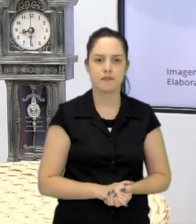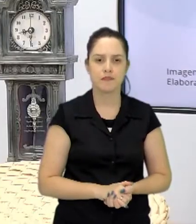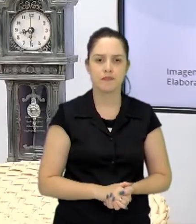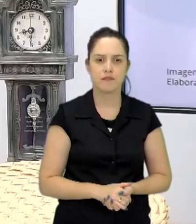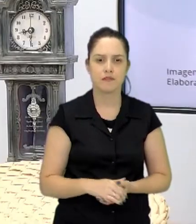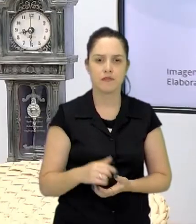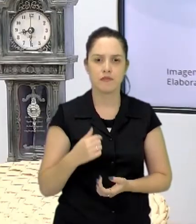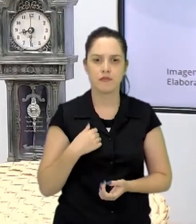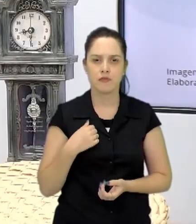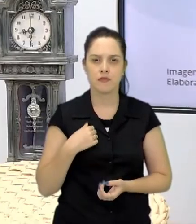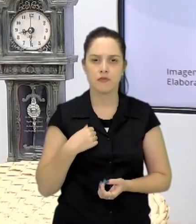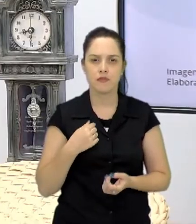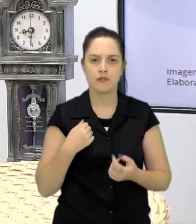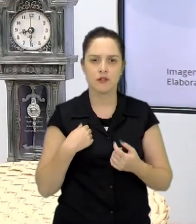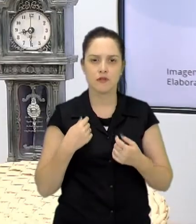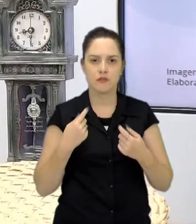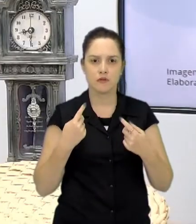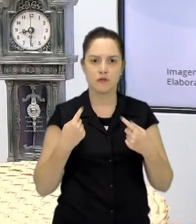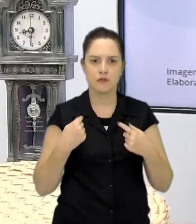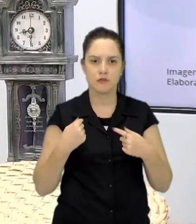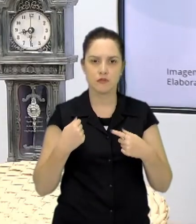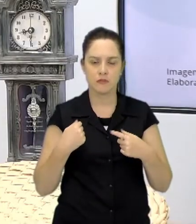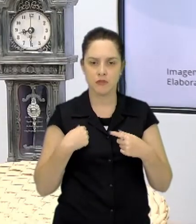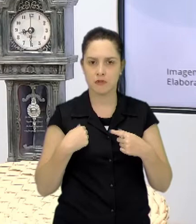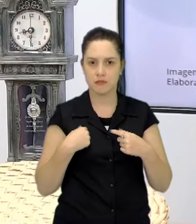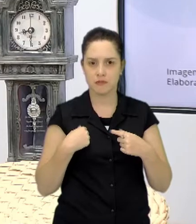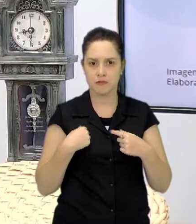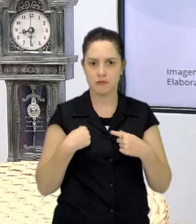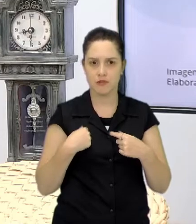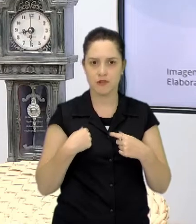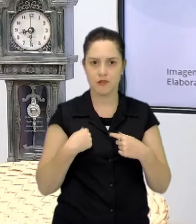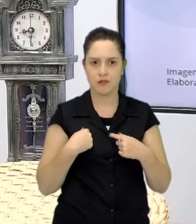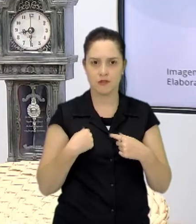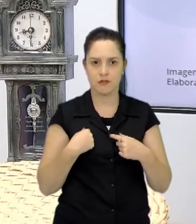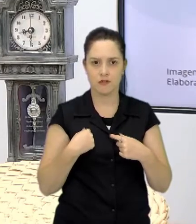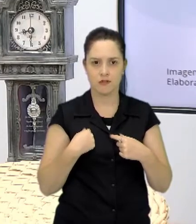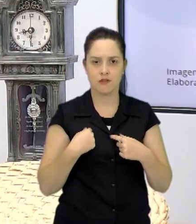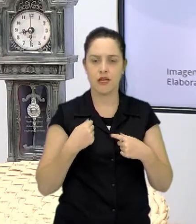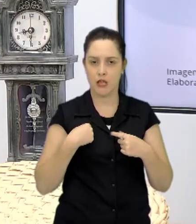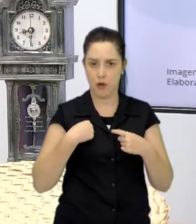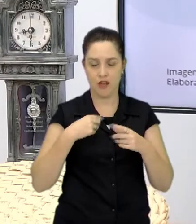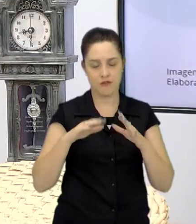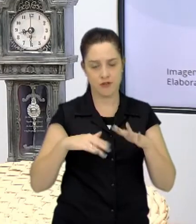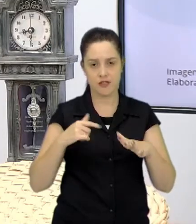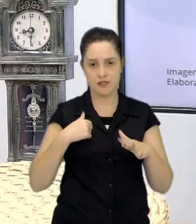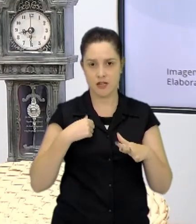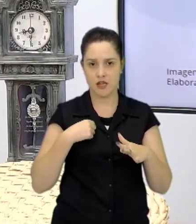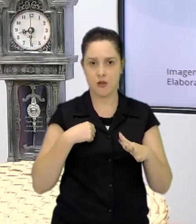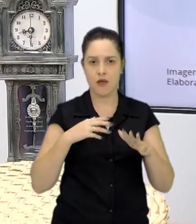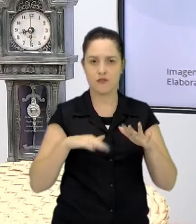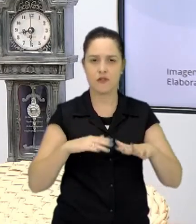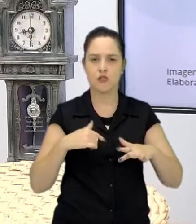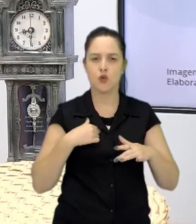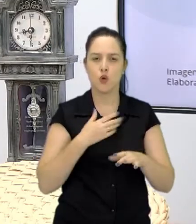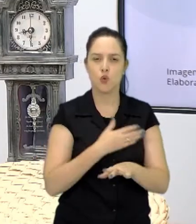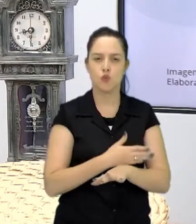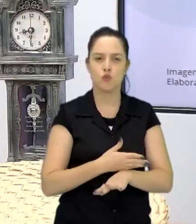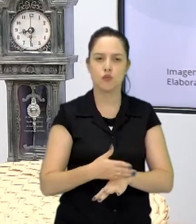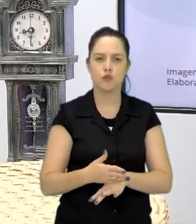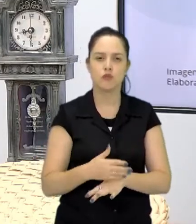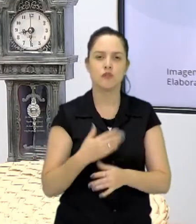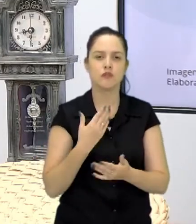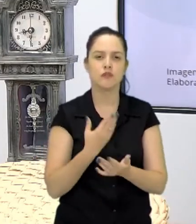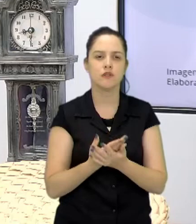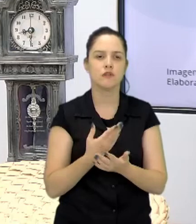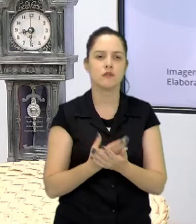vou falar agora assim, partindo do meu, né, da minha ideia, né? Eu vejo notícias assim, estudante